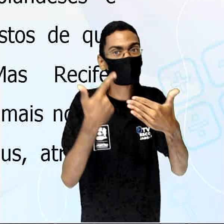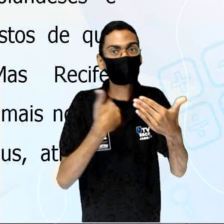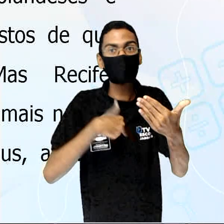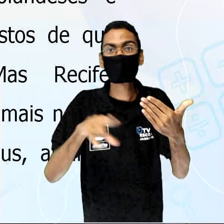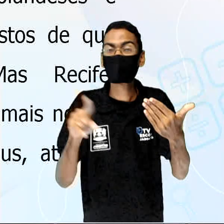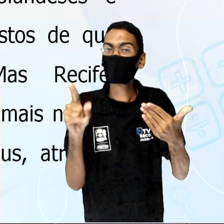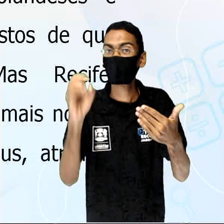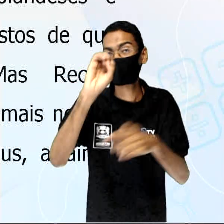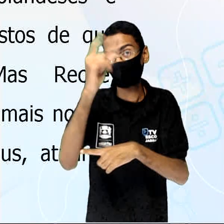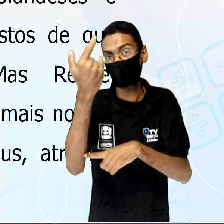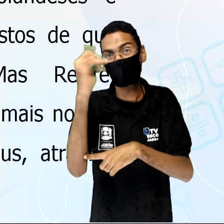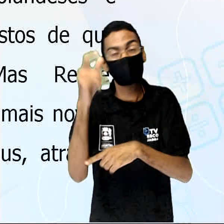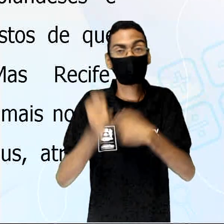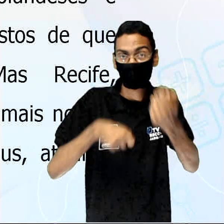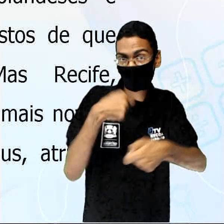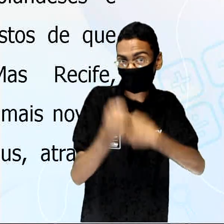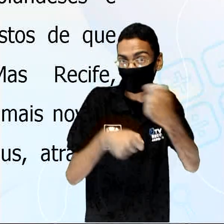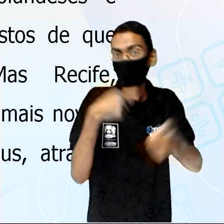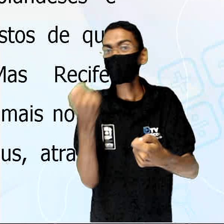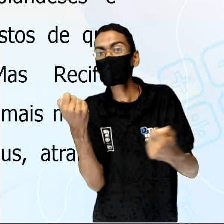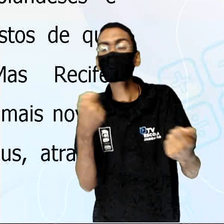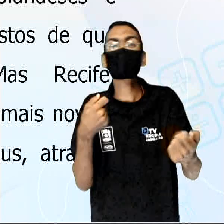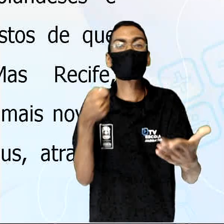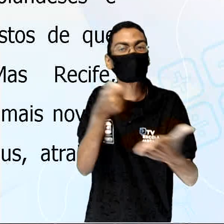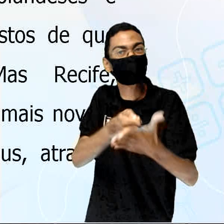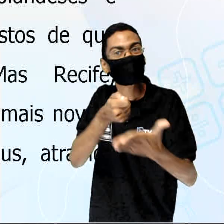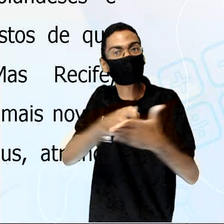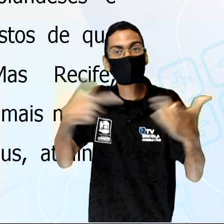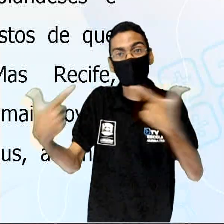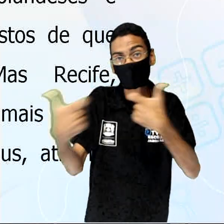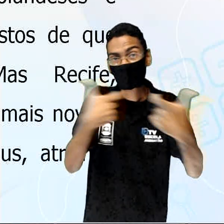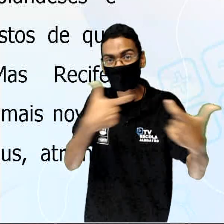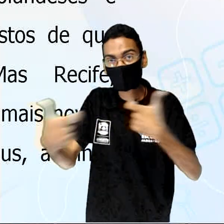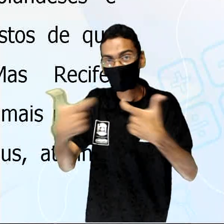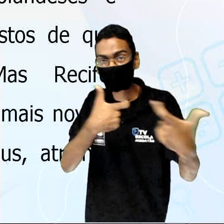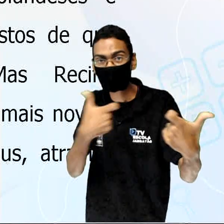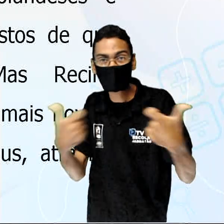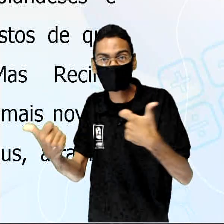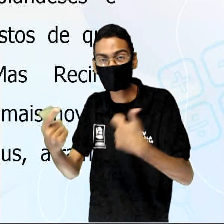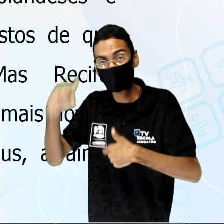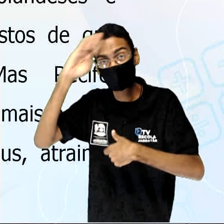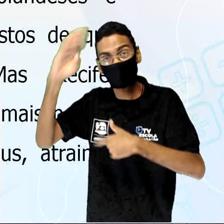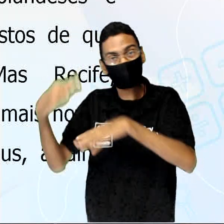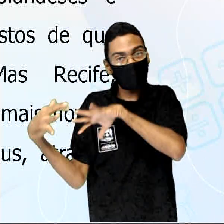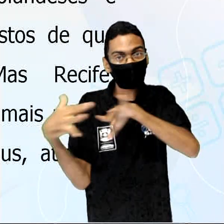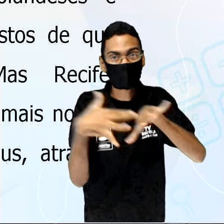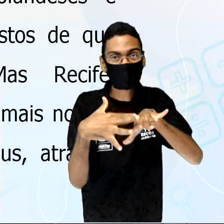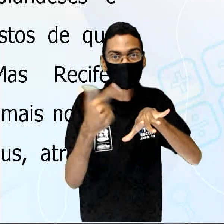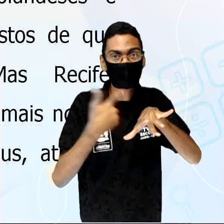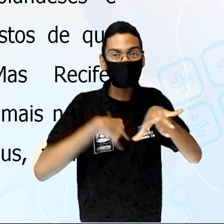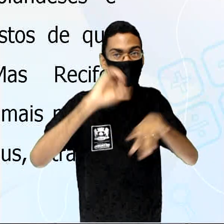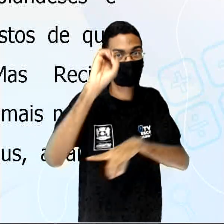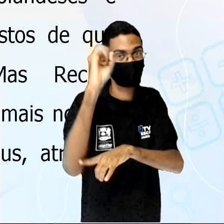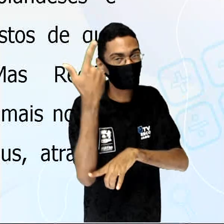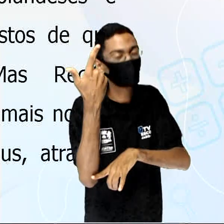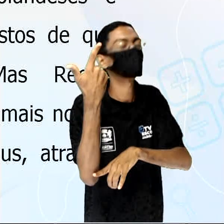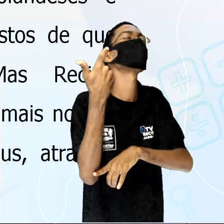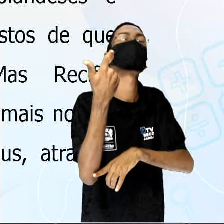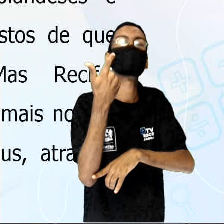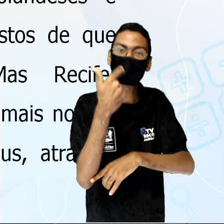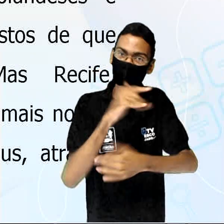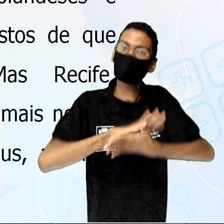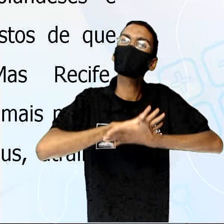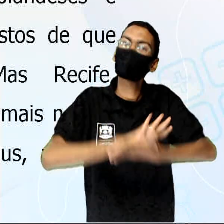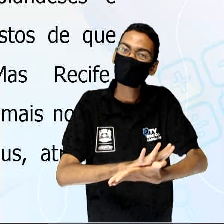que investiram os seus próprios recursos e enfrentaram a guerra contra o exército invasor, deixando Olinda quebrada financeiramente.